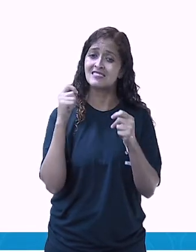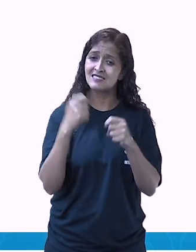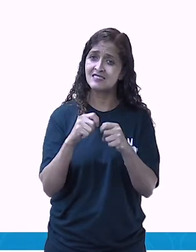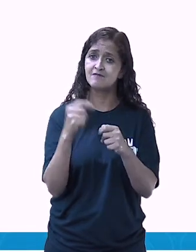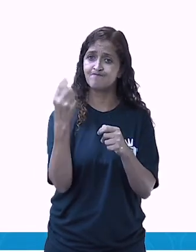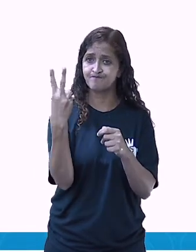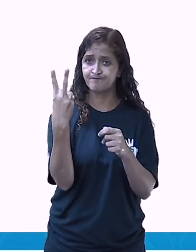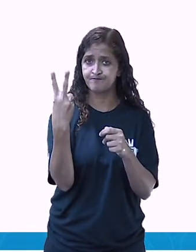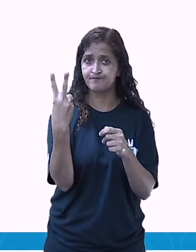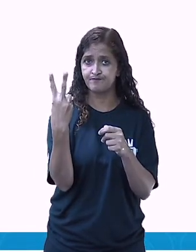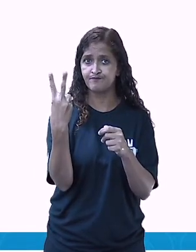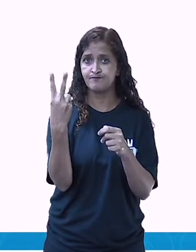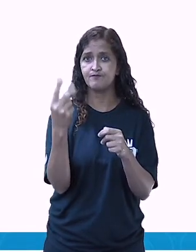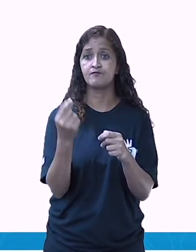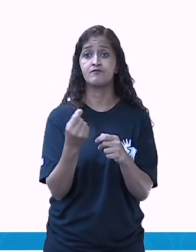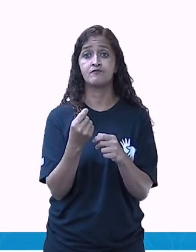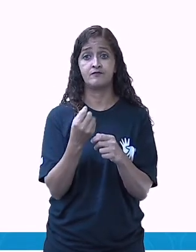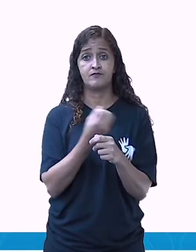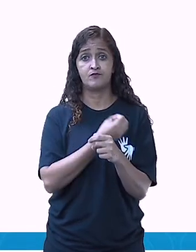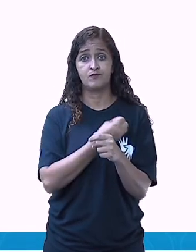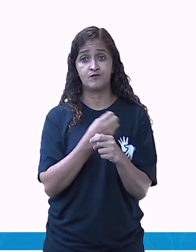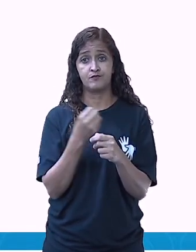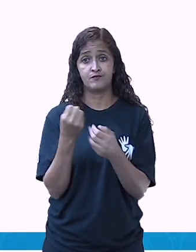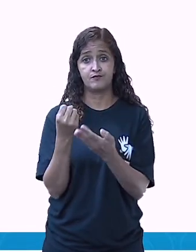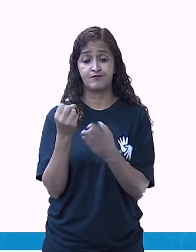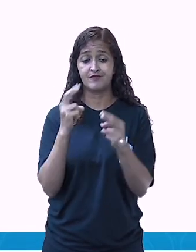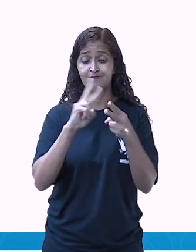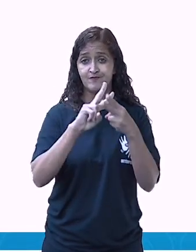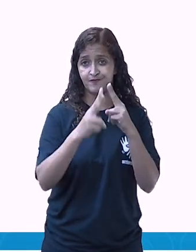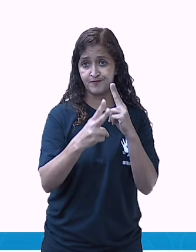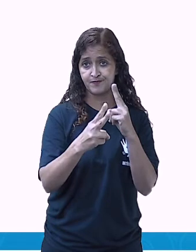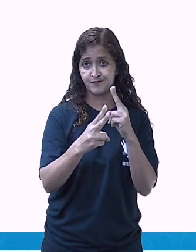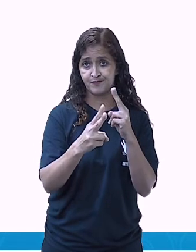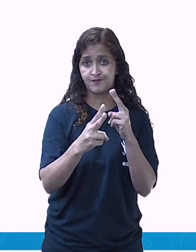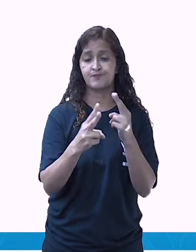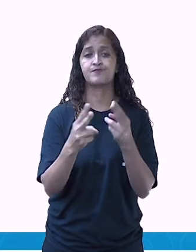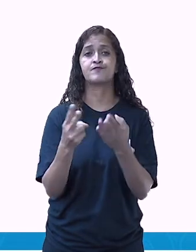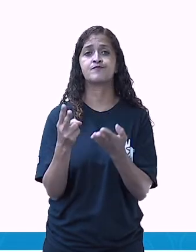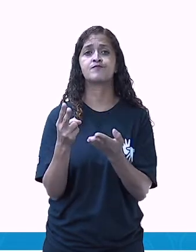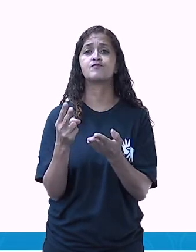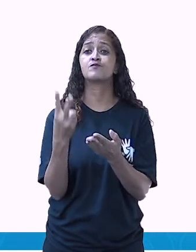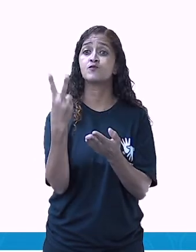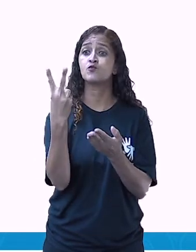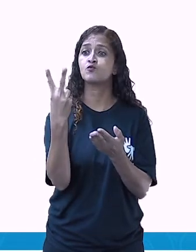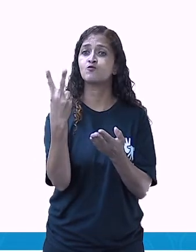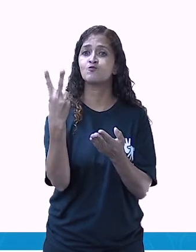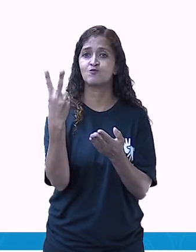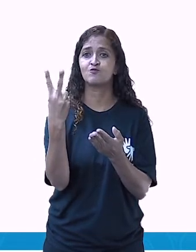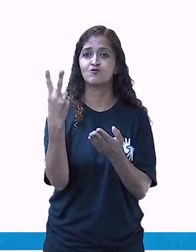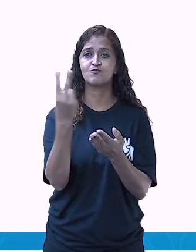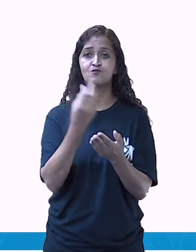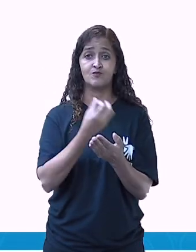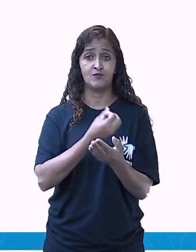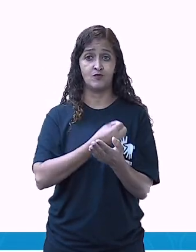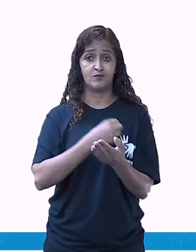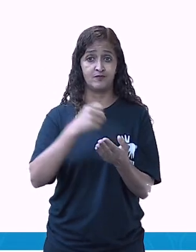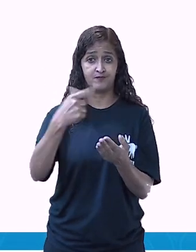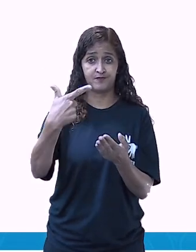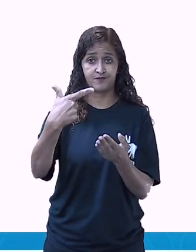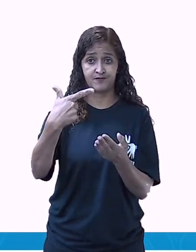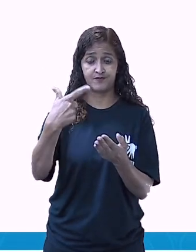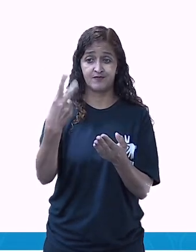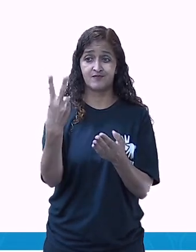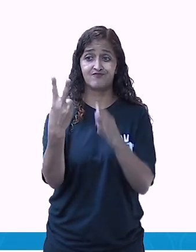elementos. Então, o número 1, ele é considerado um número ímpar. O 2 tem